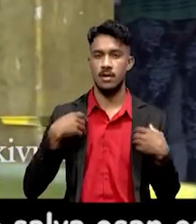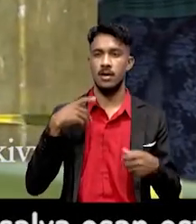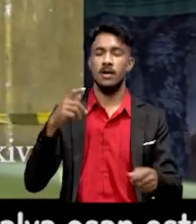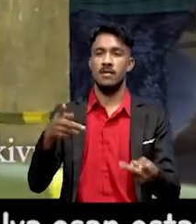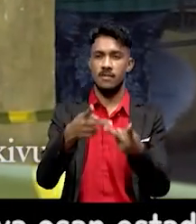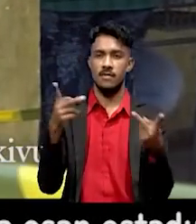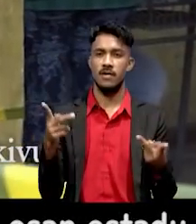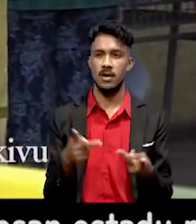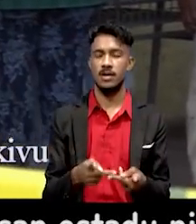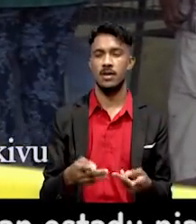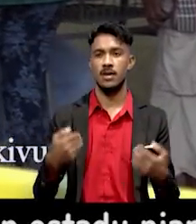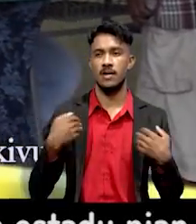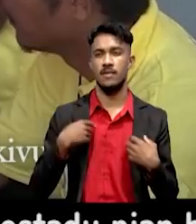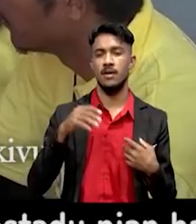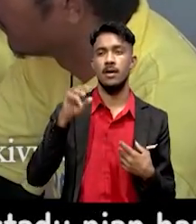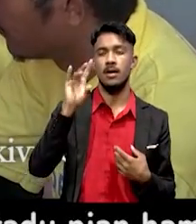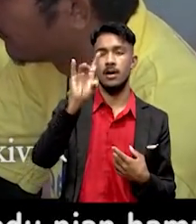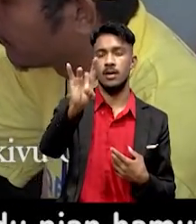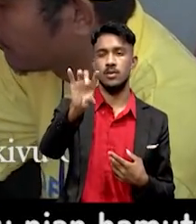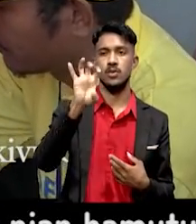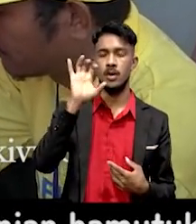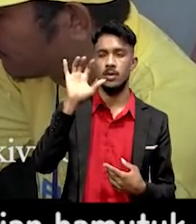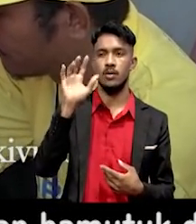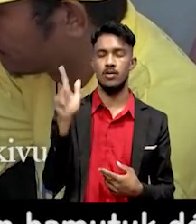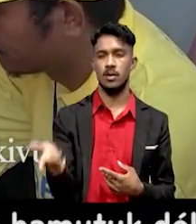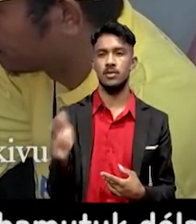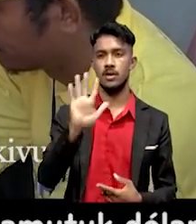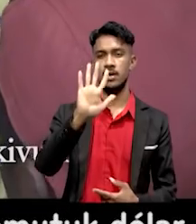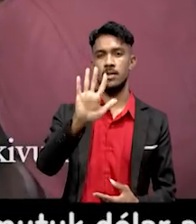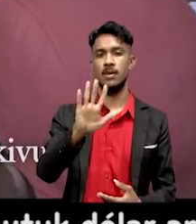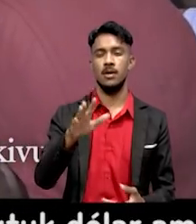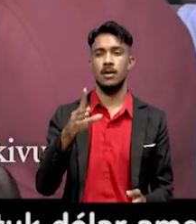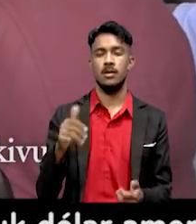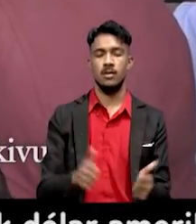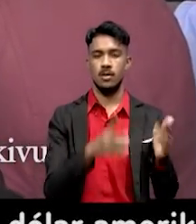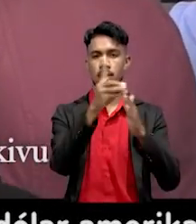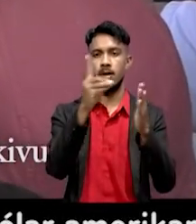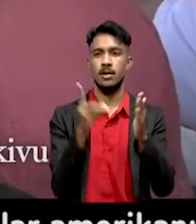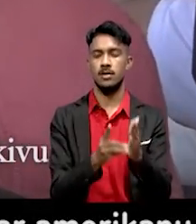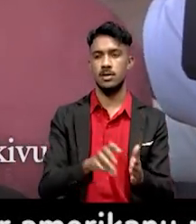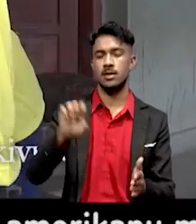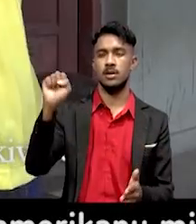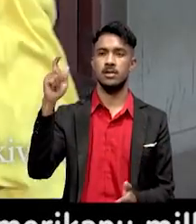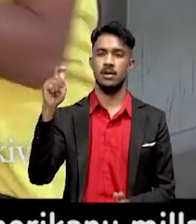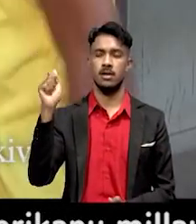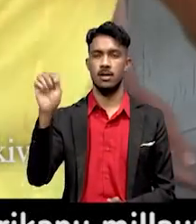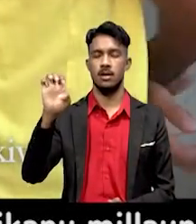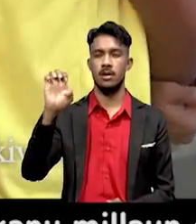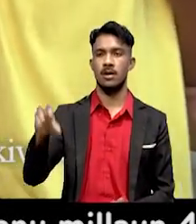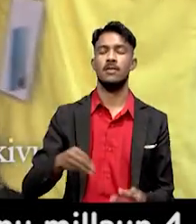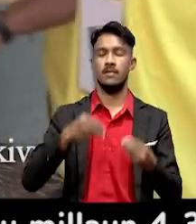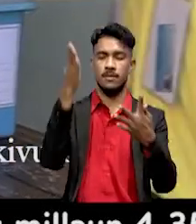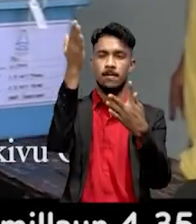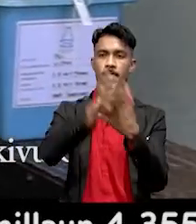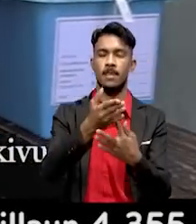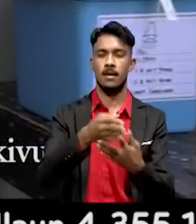Ihadet Atuswalu Walunulura Senlima. Tuir dados ni bestai fosai hafo in halo recenseamento, resista